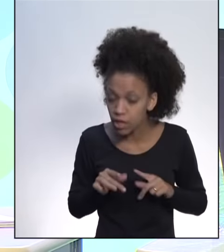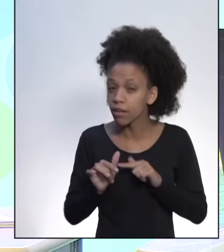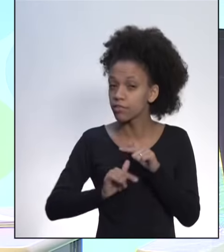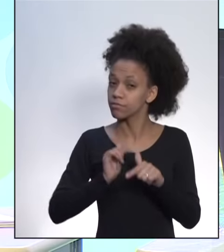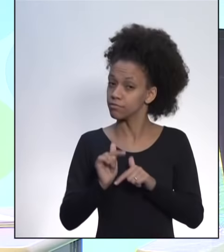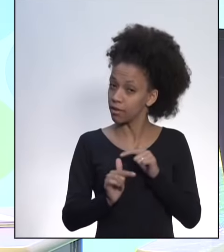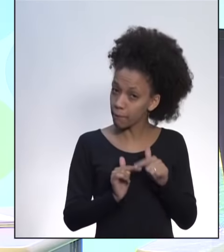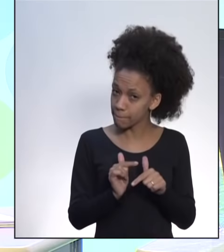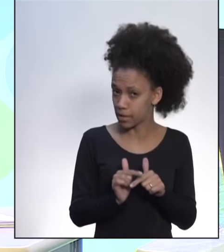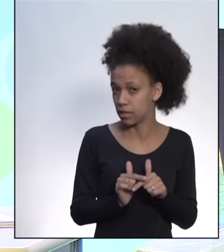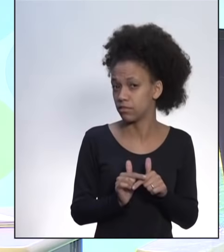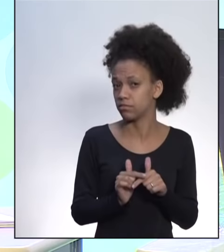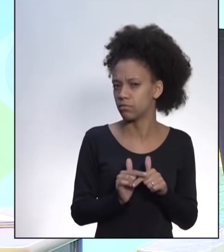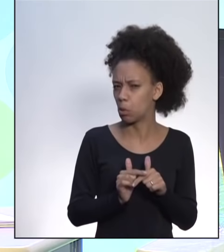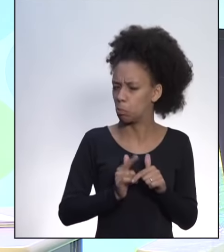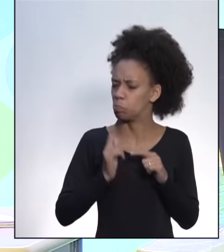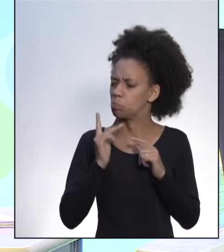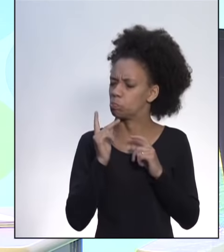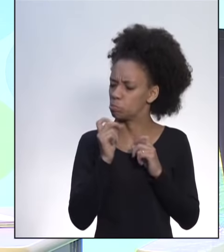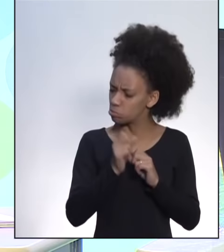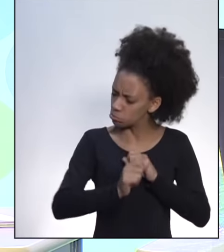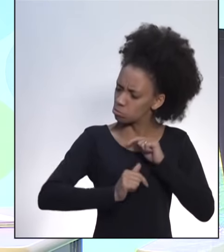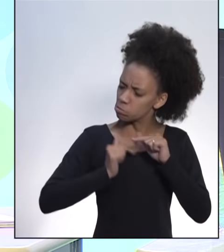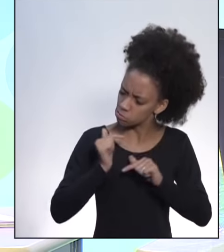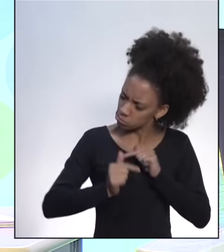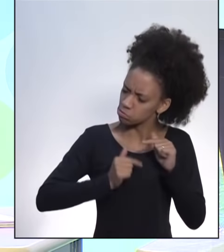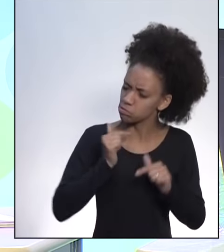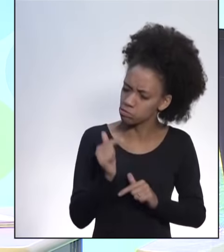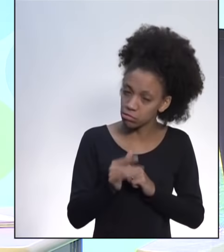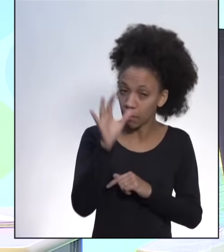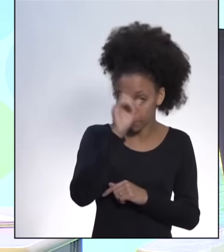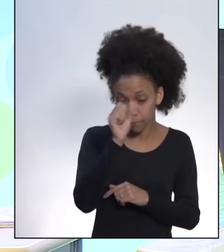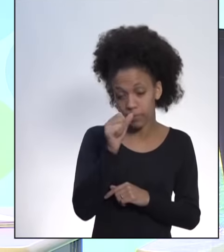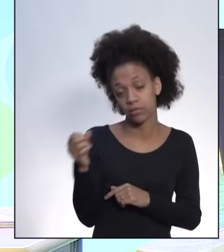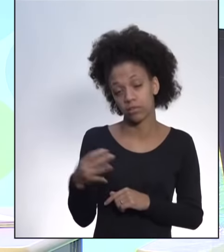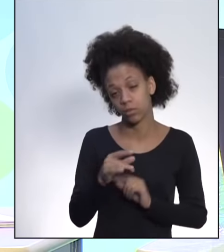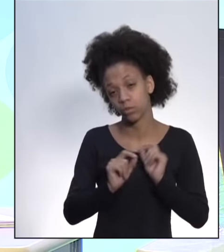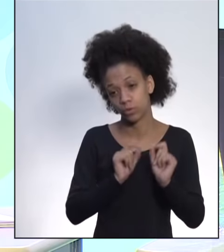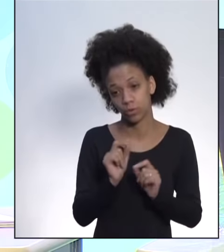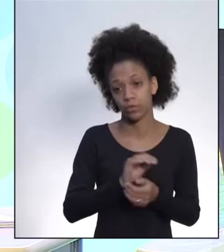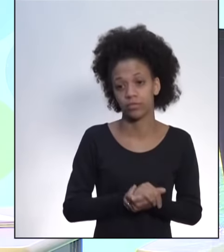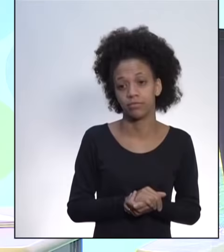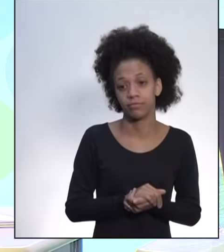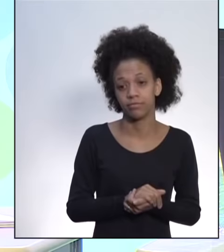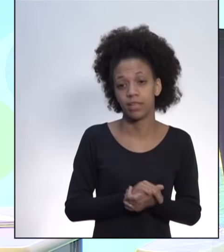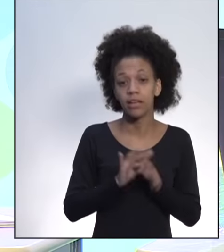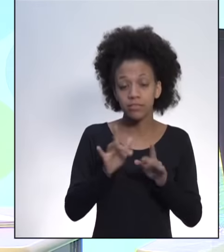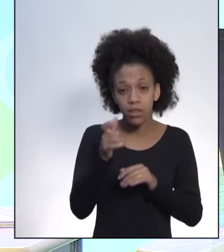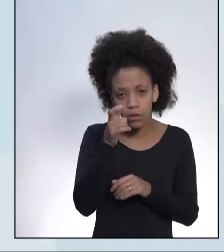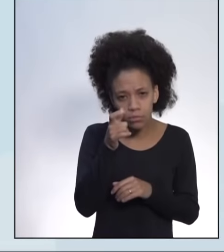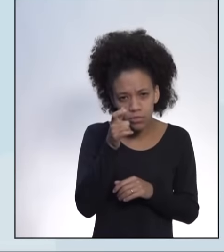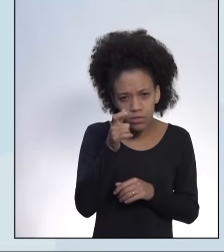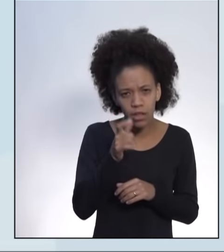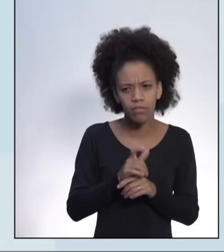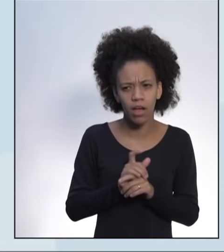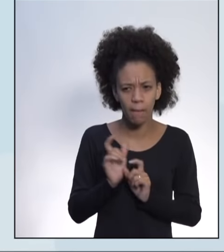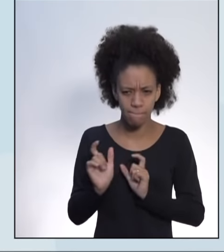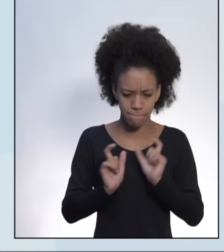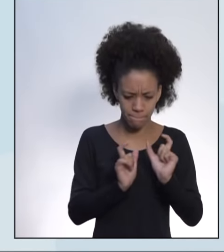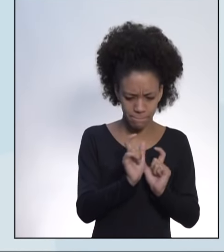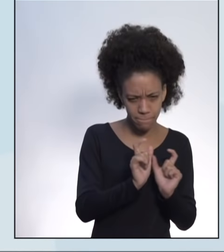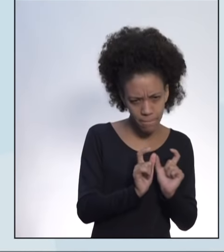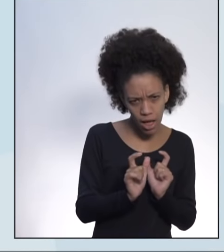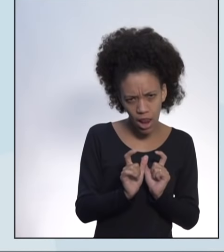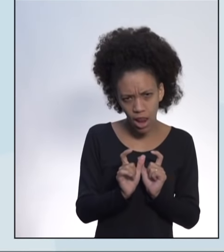trabalham hard eles trabalham muito para aprender coisas novas tô observe aí que a gente tem algumas palavrinhas